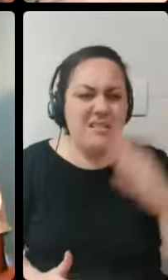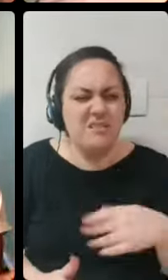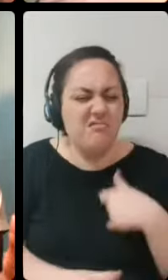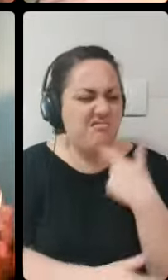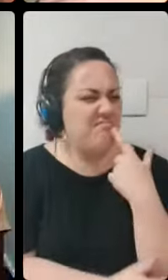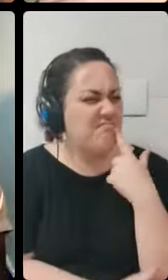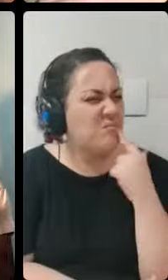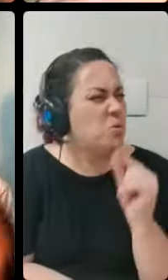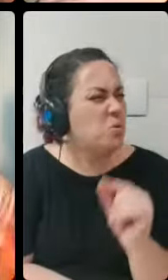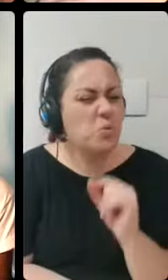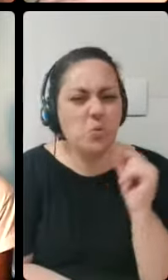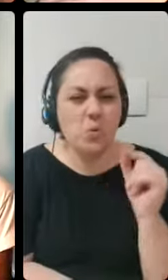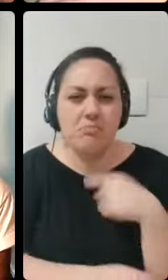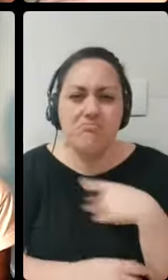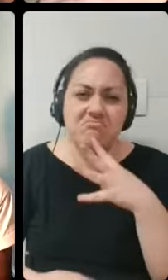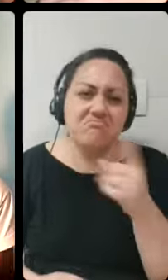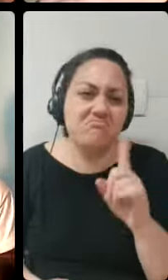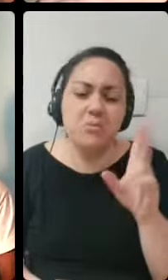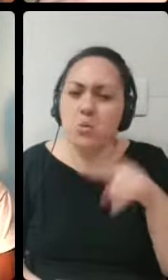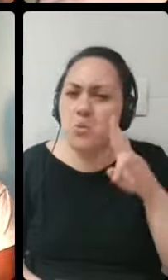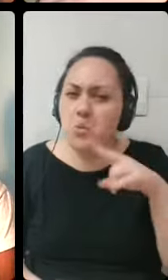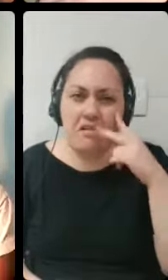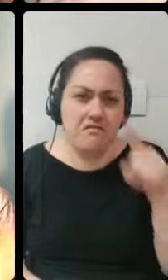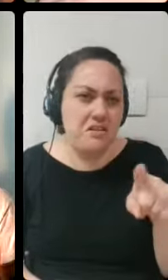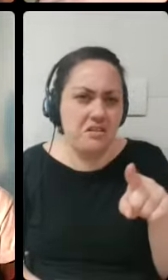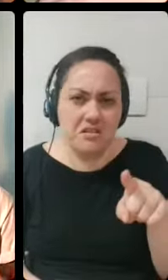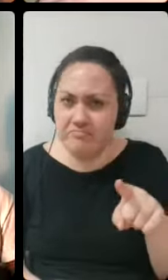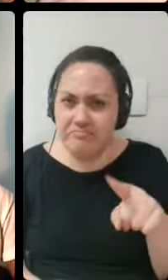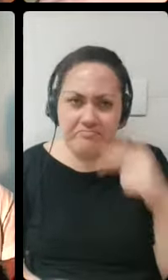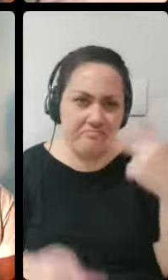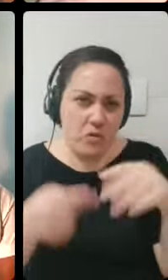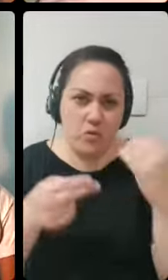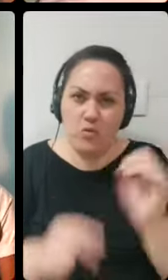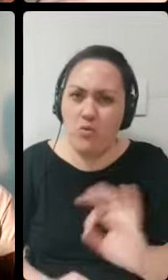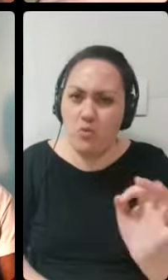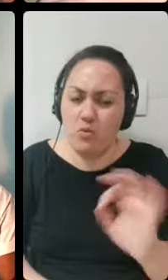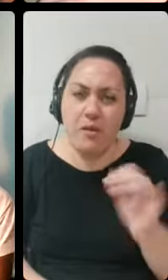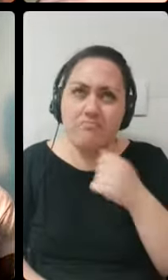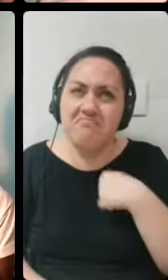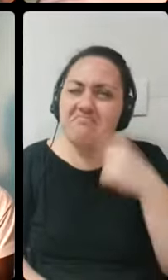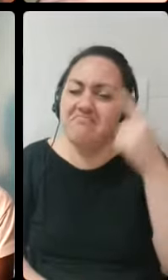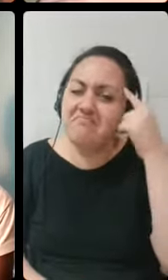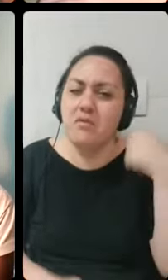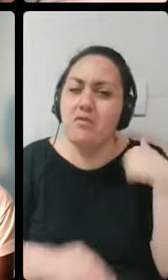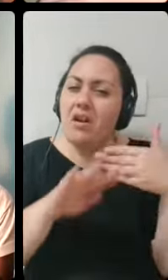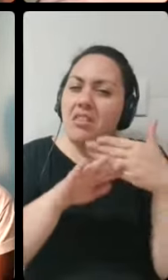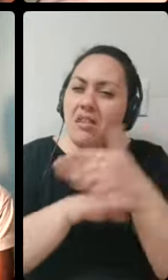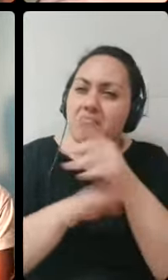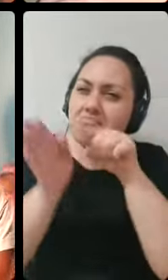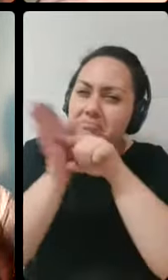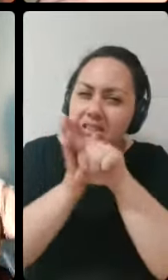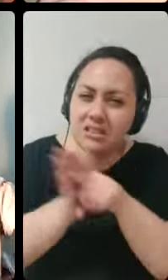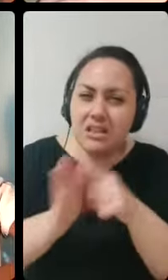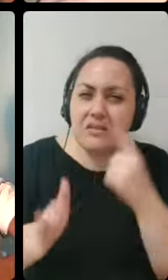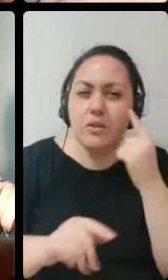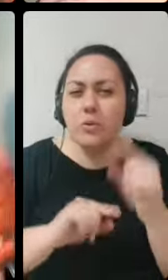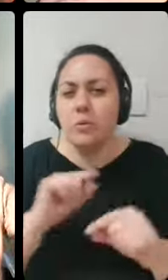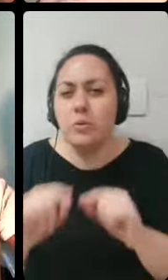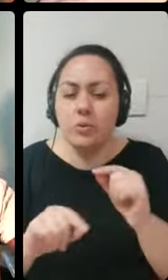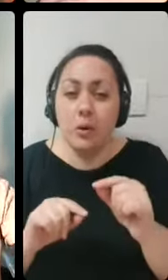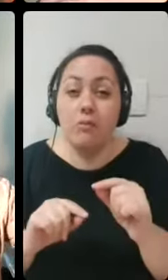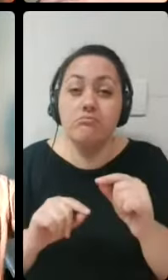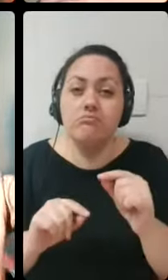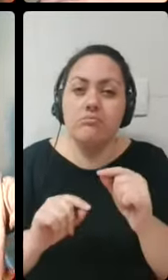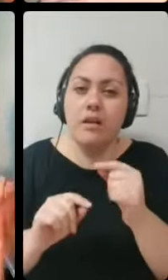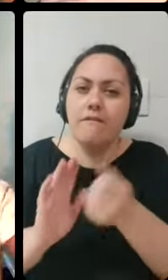achei muito diferente tudo que eu já tinha visto na UFXPA. Daí eu pensei, ah, eu vou entrar, vou pesquisar ali, vou ver o que que é. Aí eu vi vários vídeos, assim,